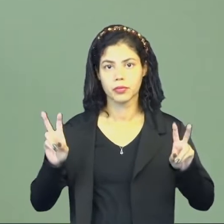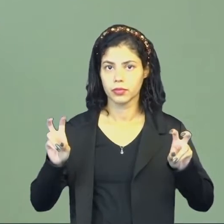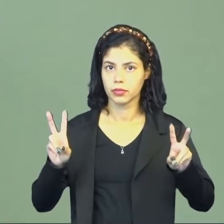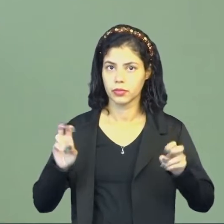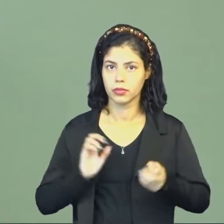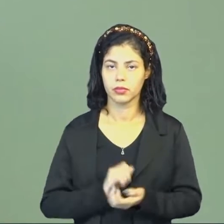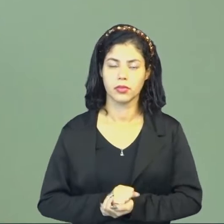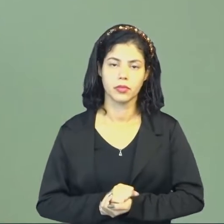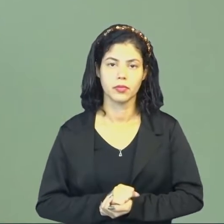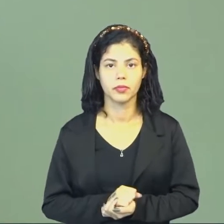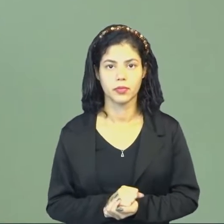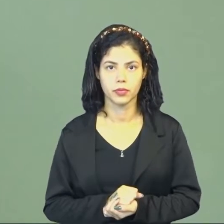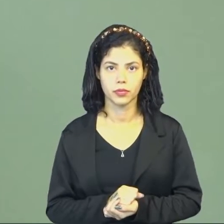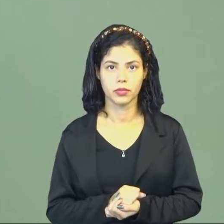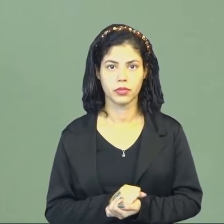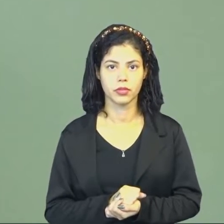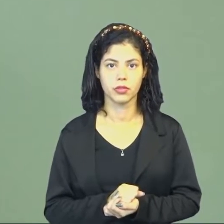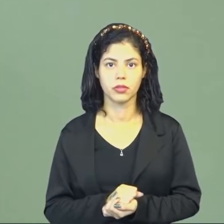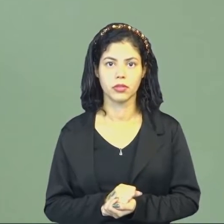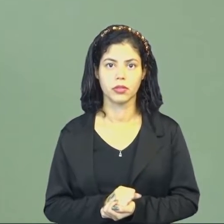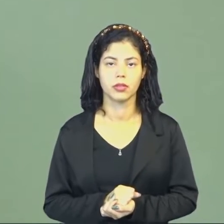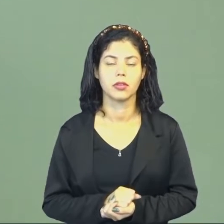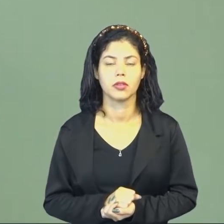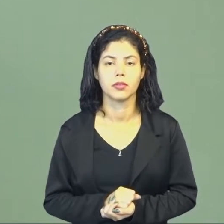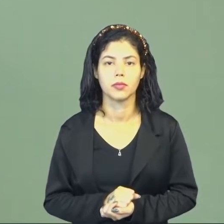sobre self-introduction, ok?